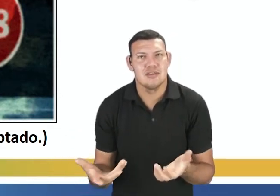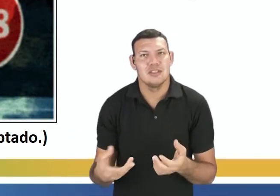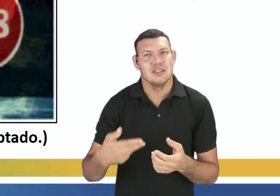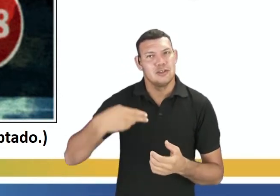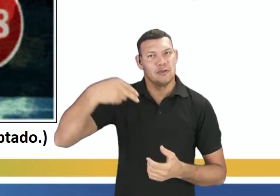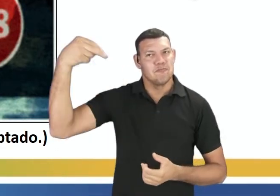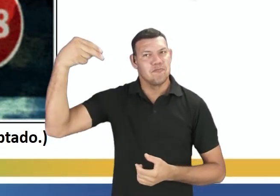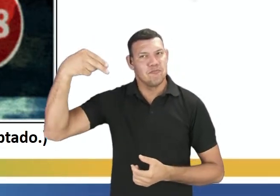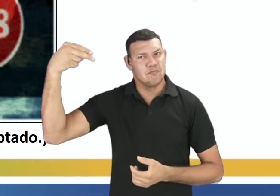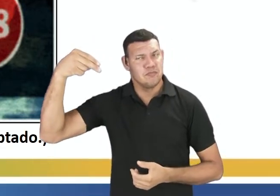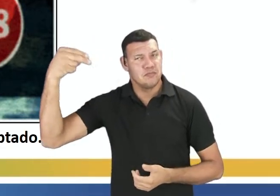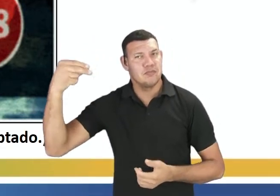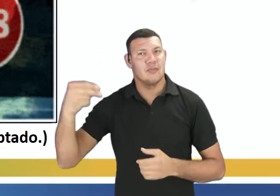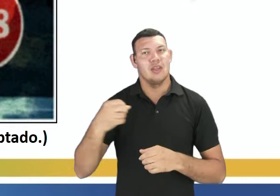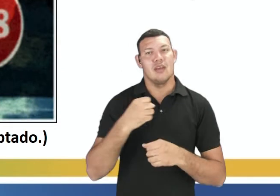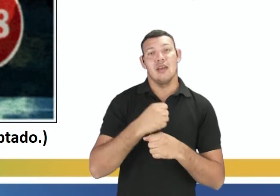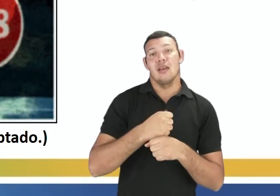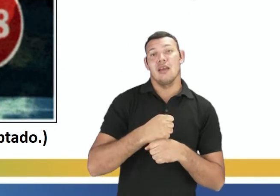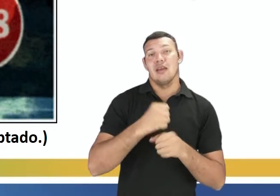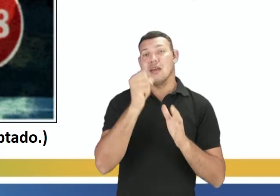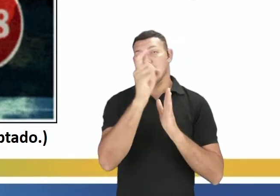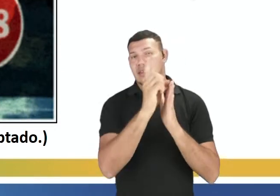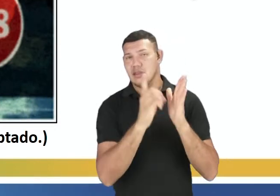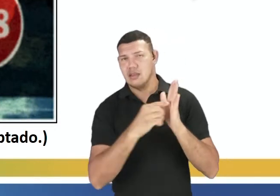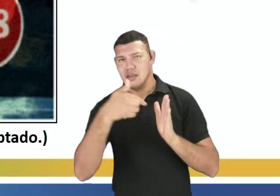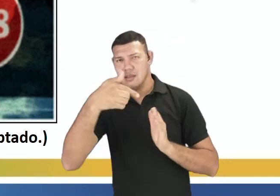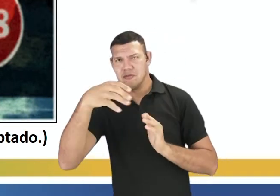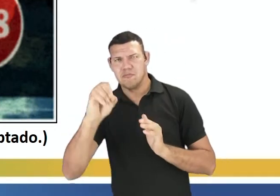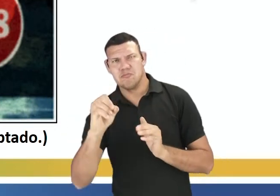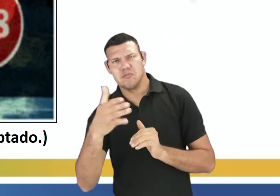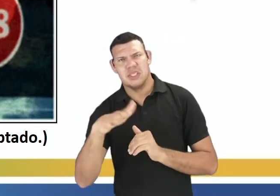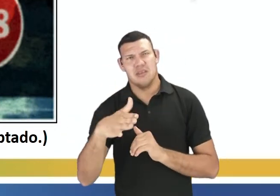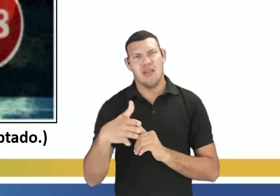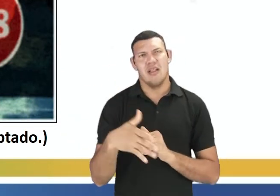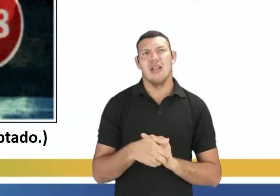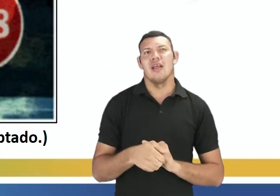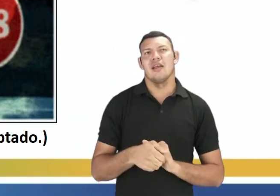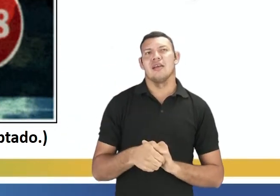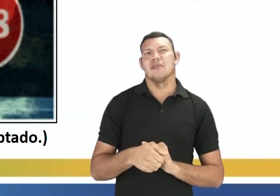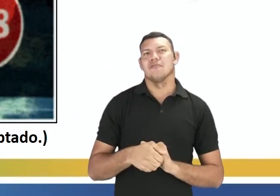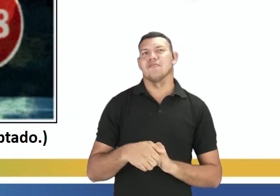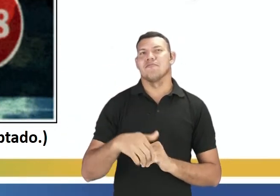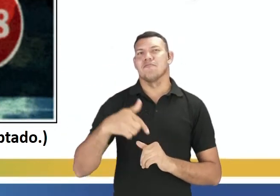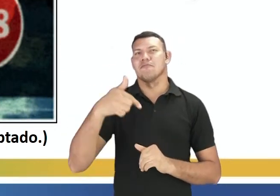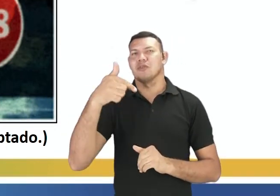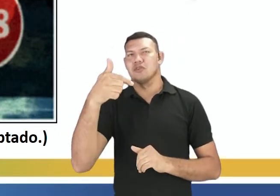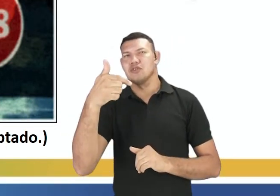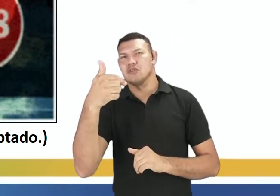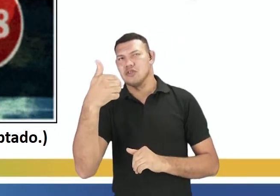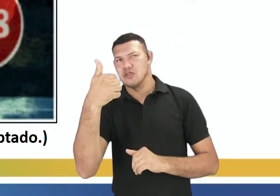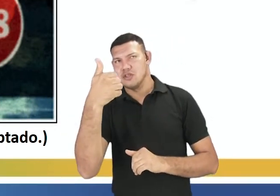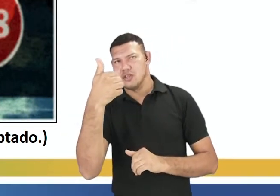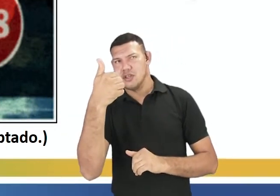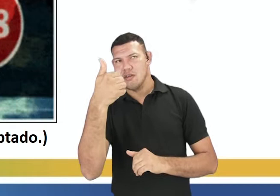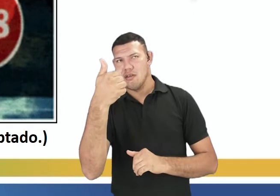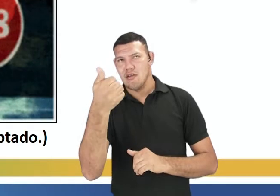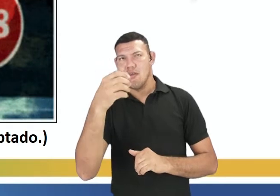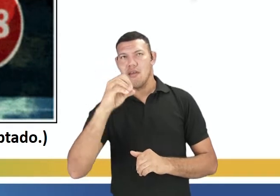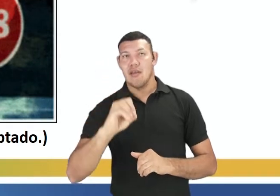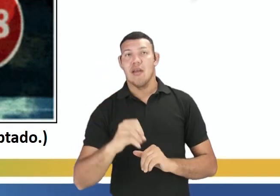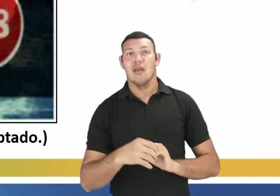nordeste, na década de 70, nós tínhamos 16 cidades médias. Veja que na região centro-oeste nós tínhamos apenas